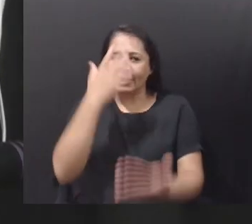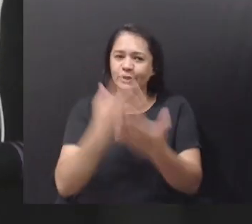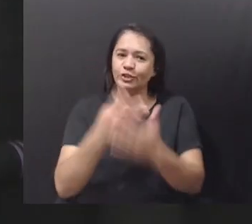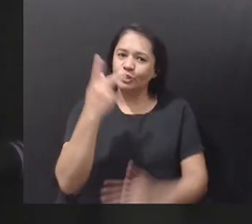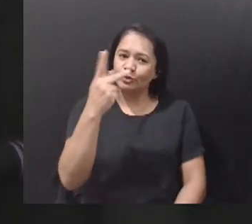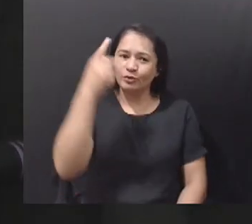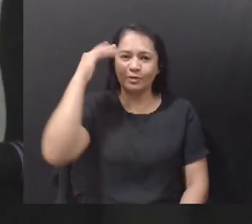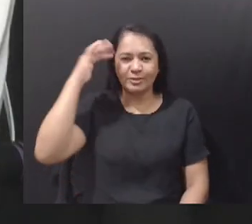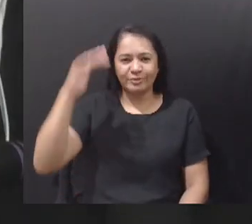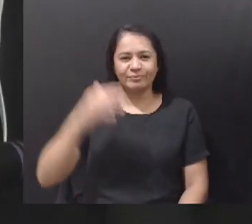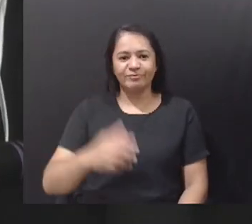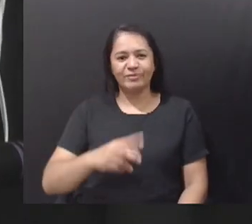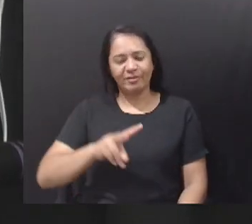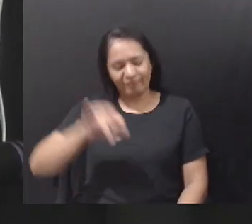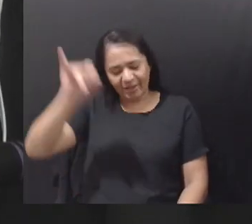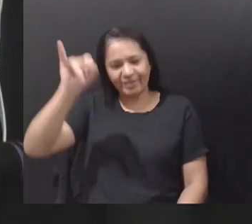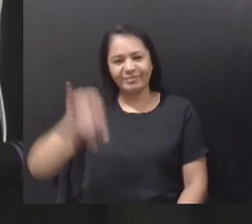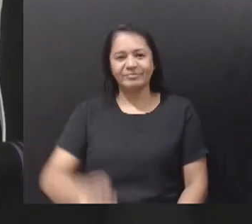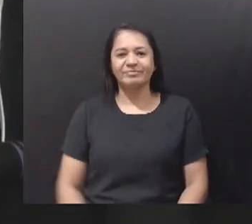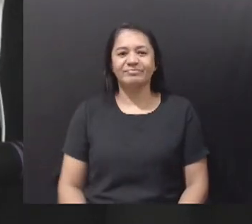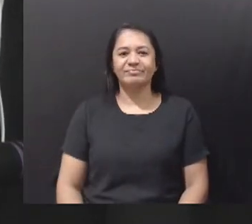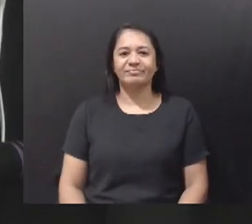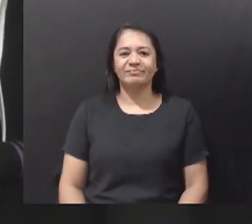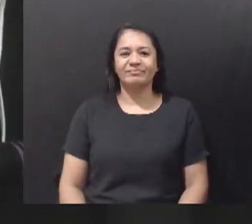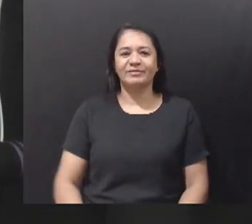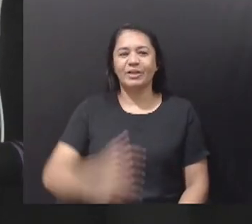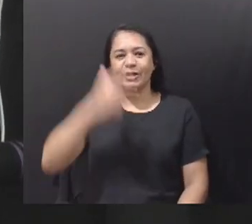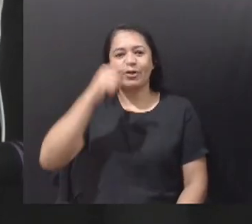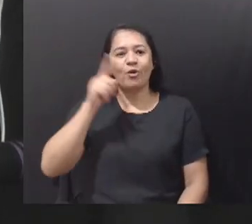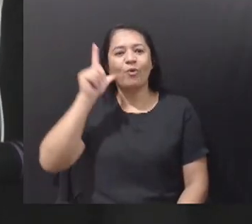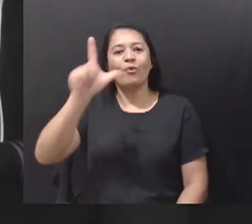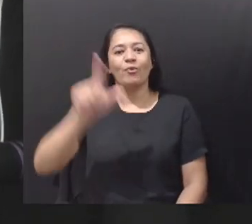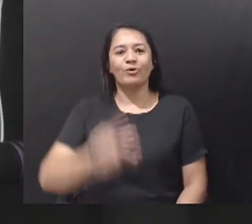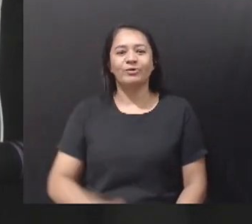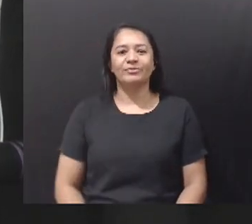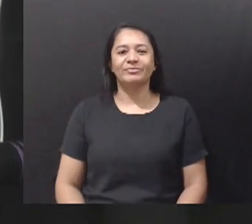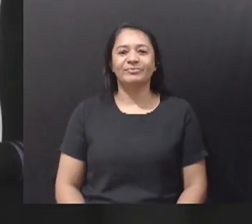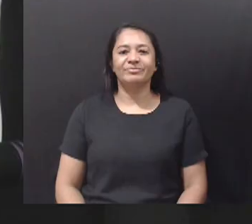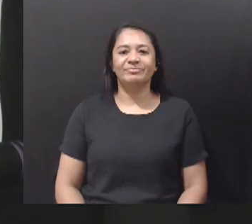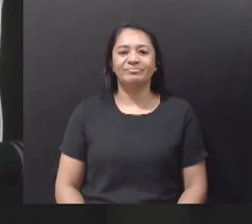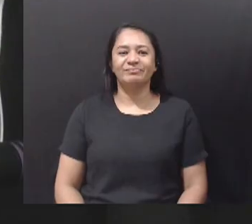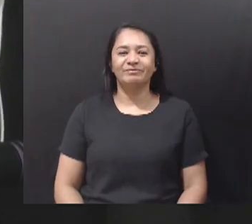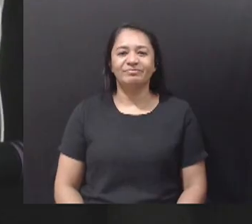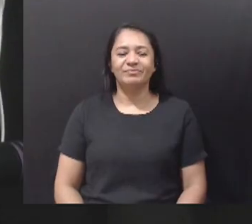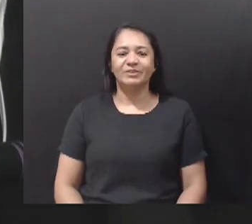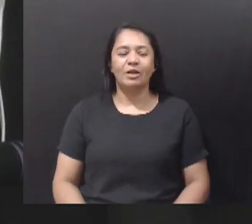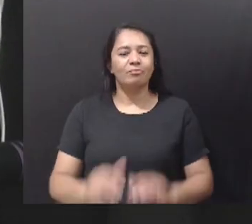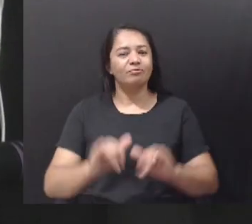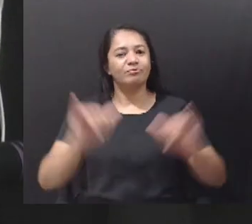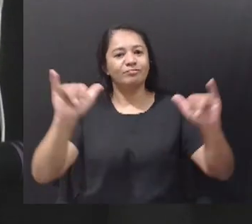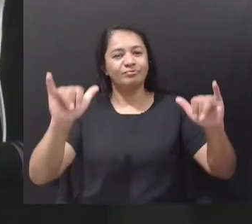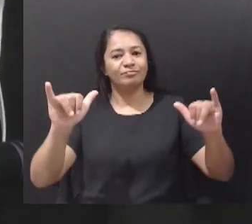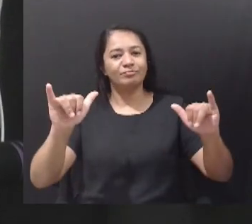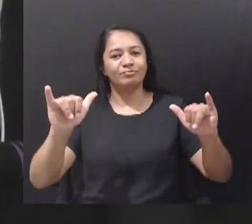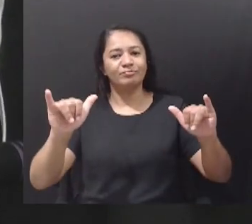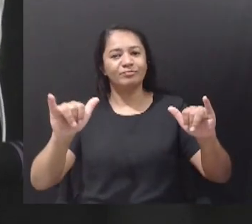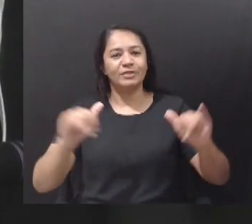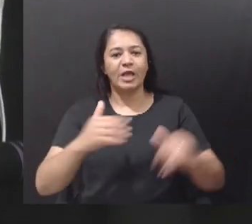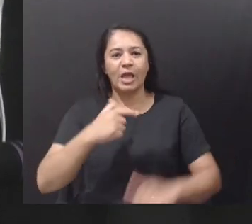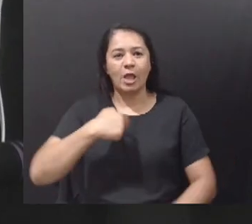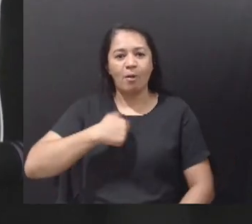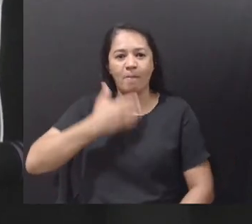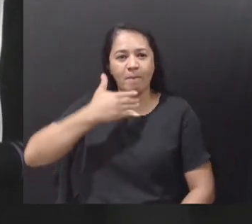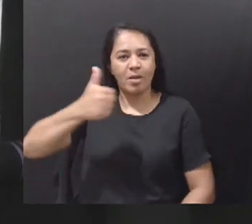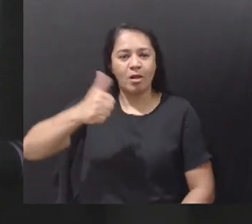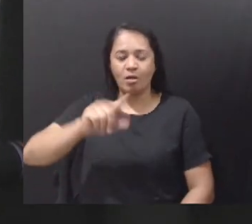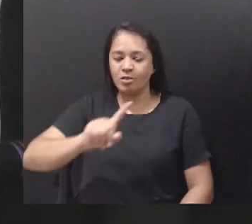Vai atrás. A Célia Leão deu certo nos sonhos que ela teve. Então eu deixo isso. Não sou a melhor do mundo, tenho meus